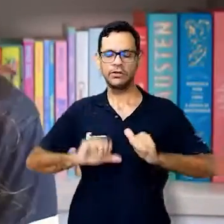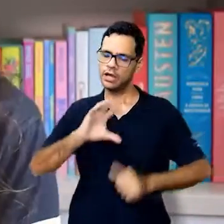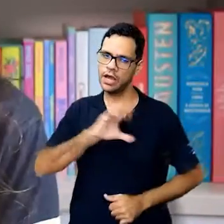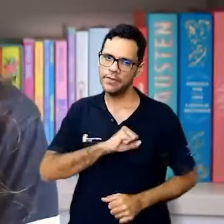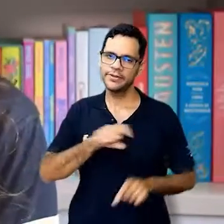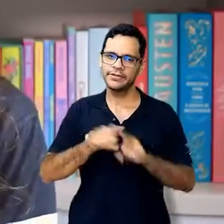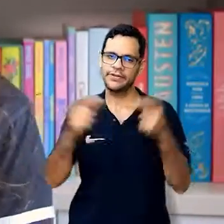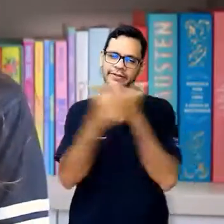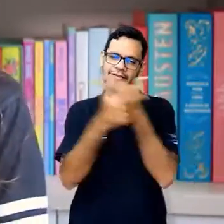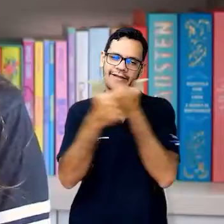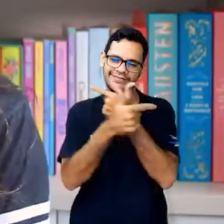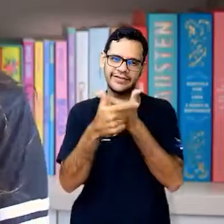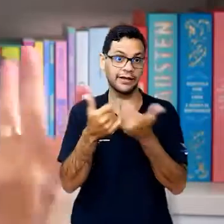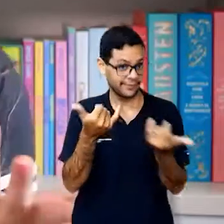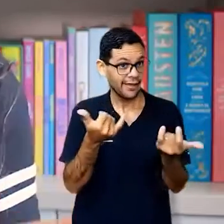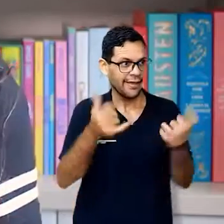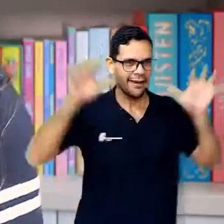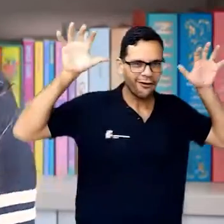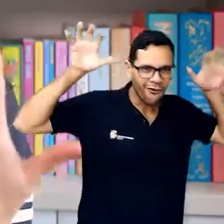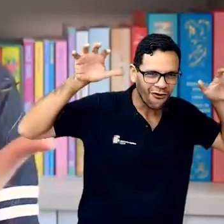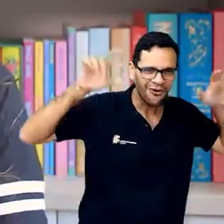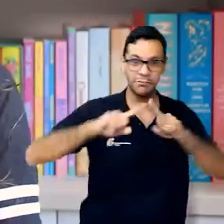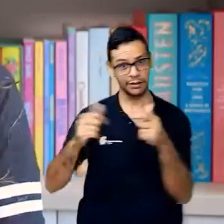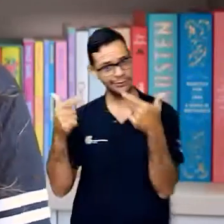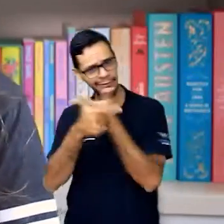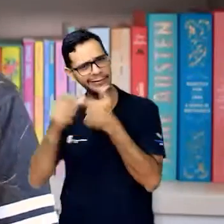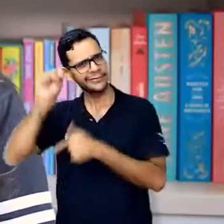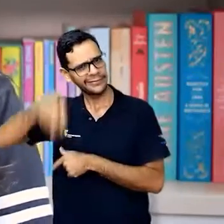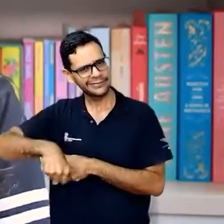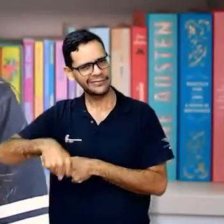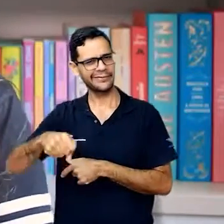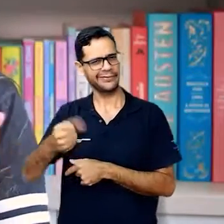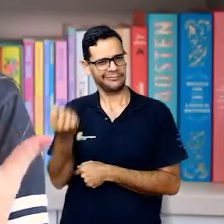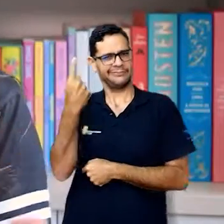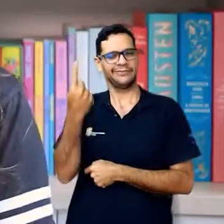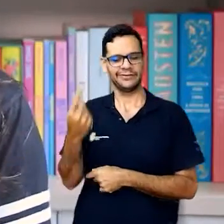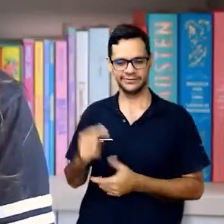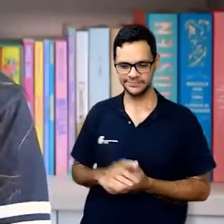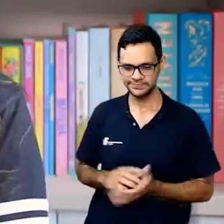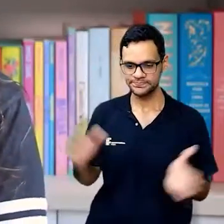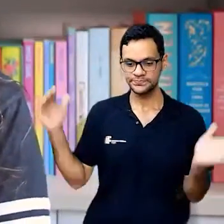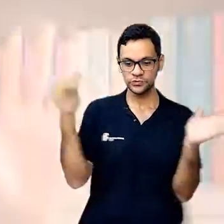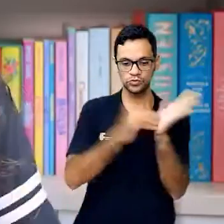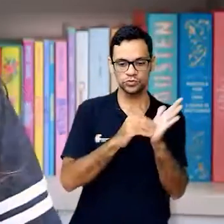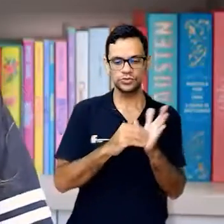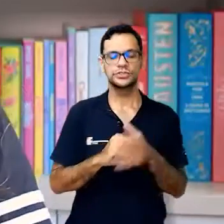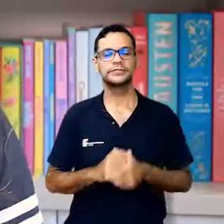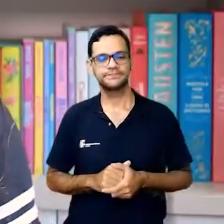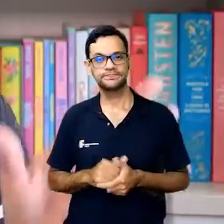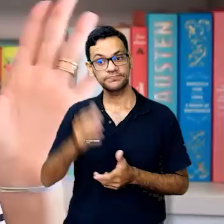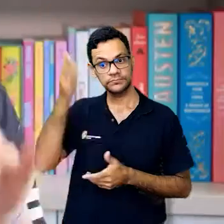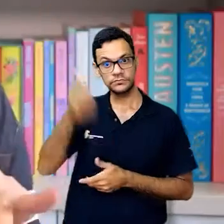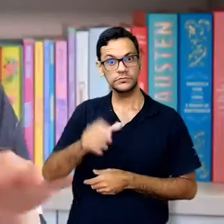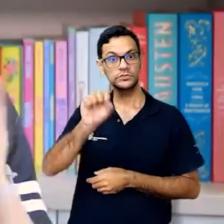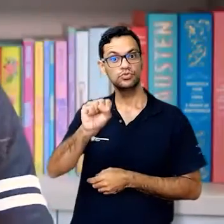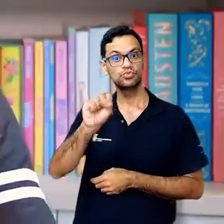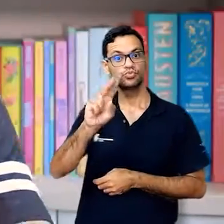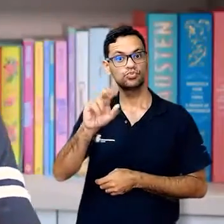todos eles. E, sei lá, amei, até dei risada, apesar de ser Drácula, né? Eu dei risada e me surpreendi muito com essa história. O penúltimo gênero